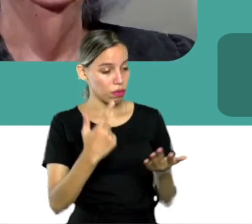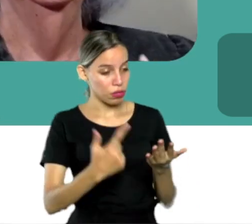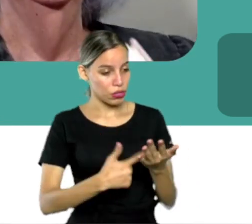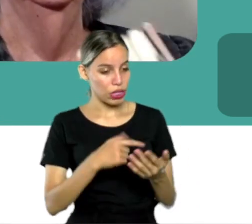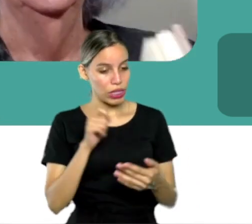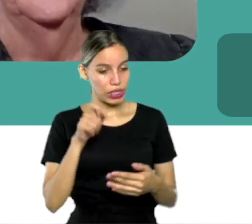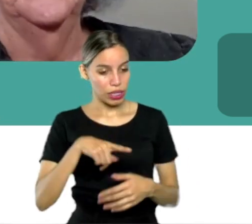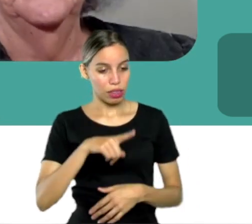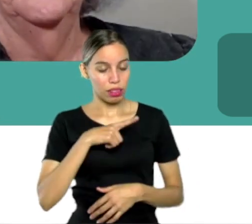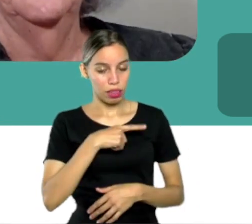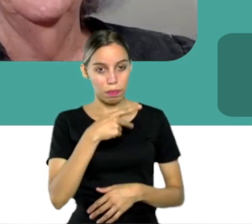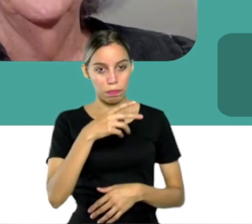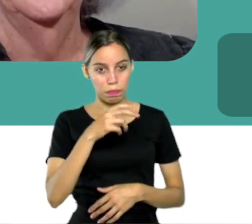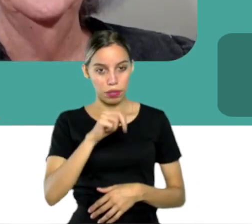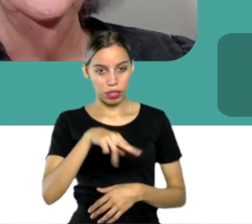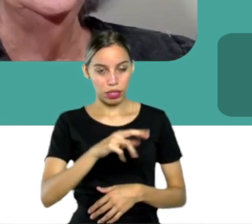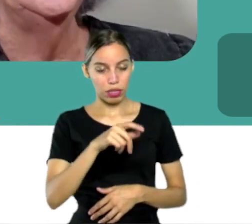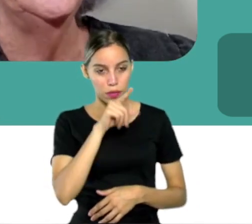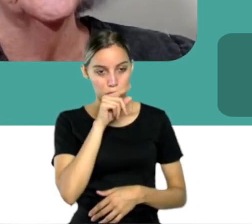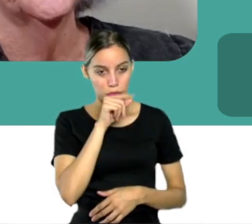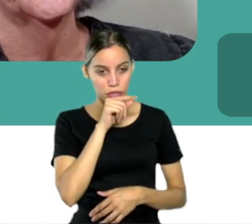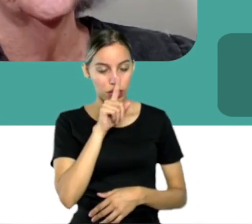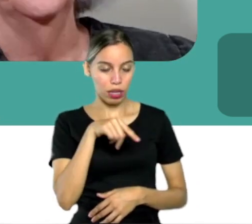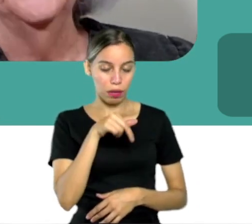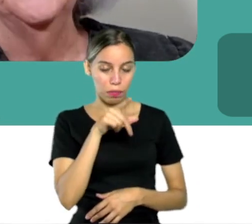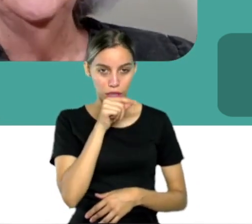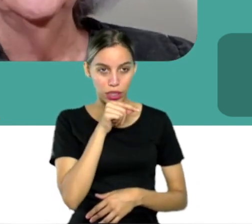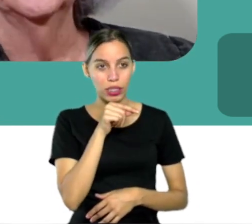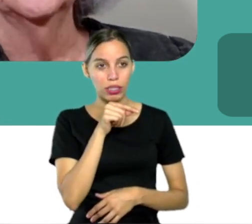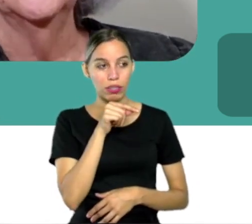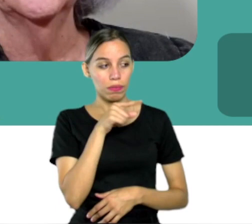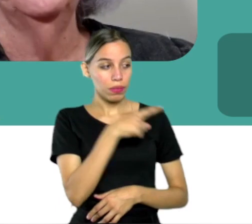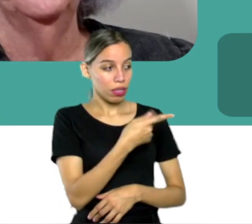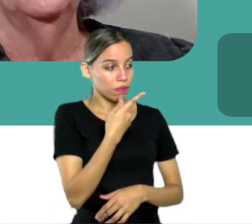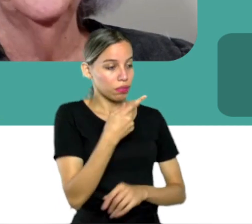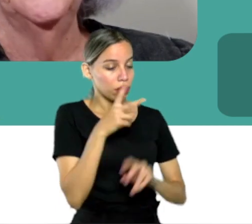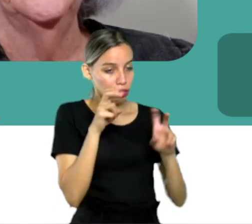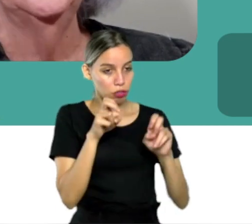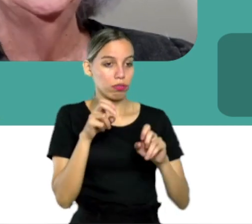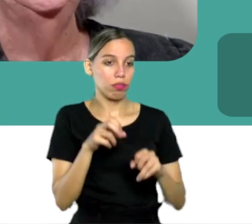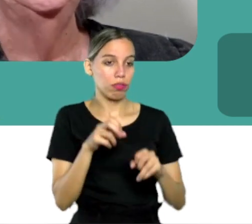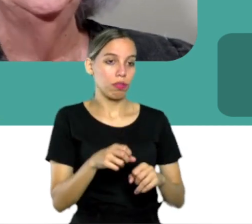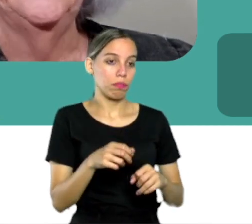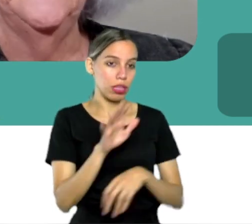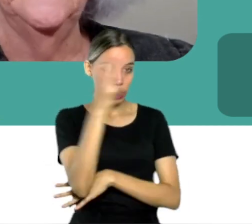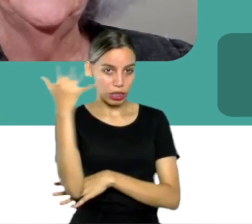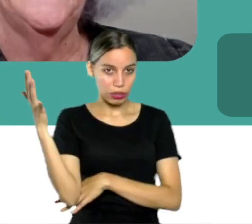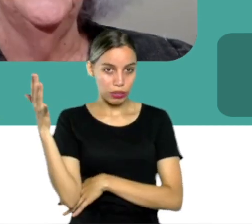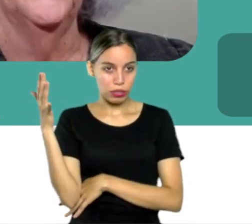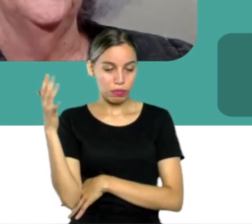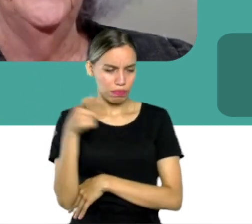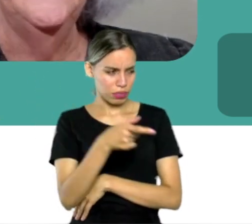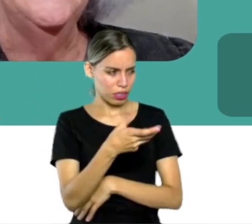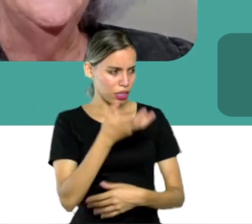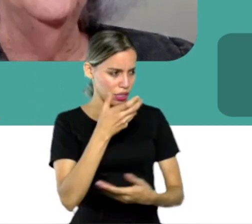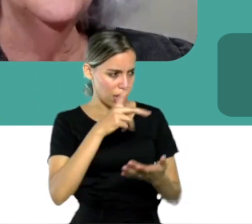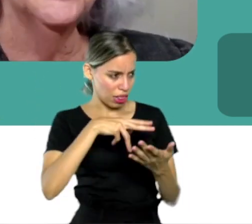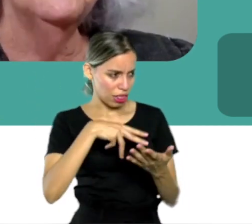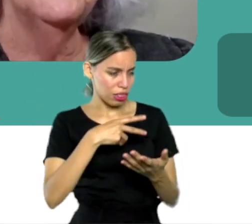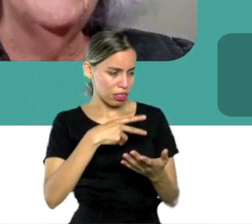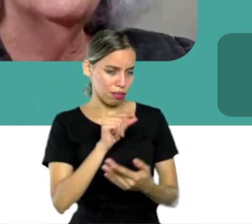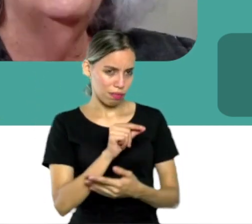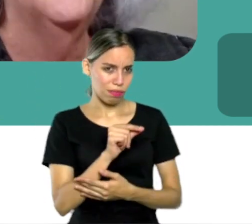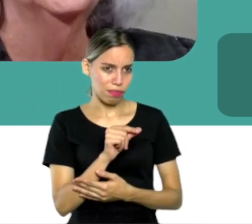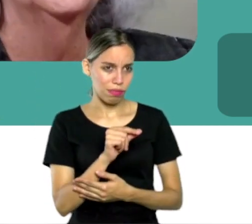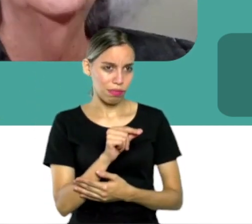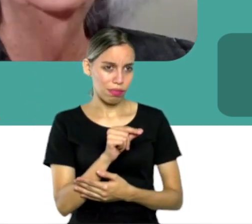de natureza, né? Isso. Você quer ler um poema desse aqui para nós? Falar um pouquinho desse livro? Um dia eu vi